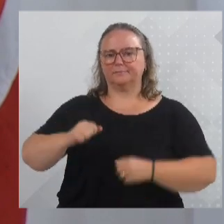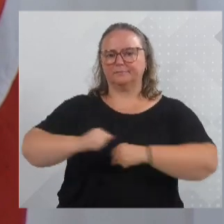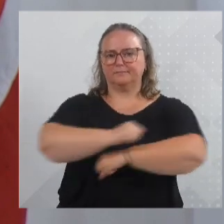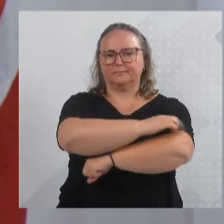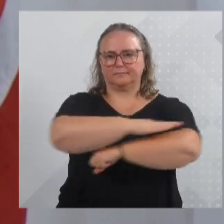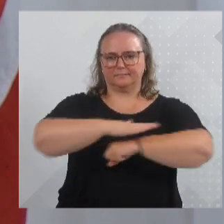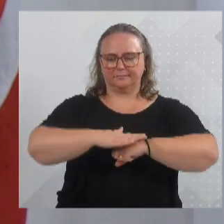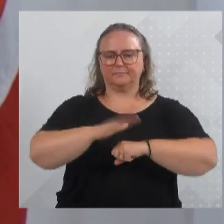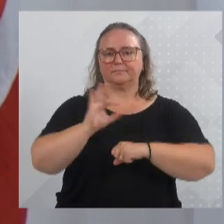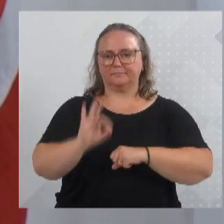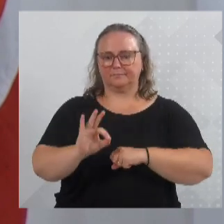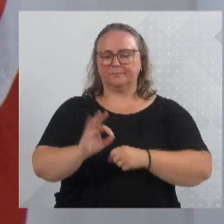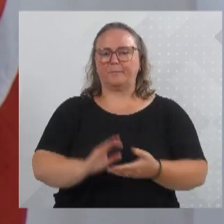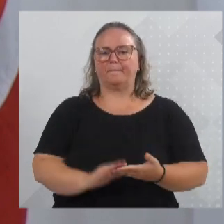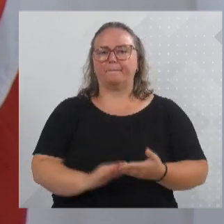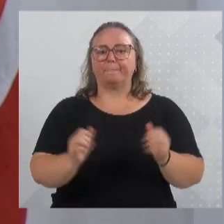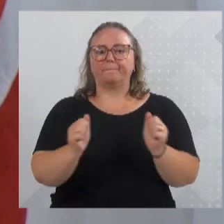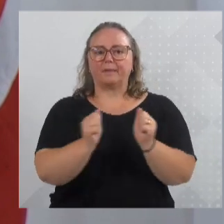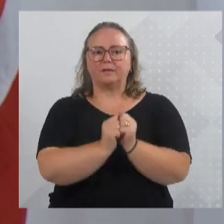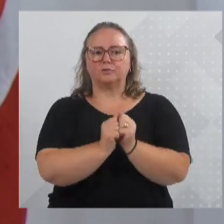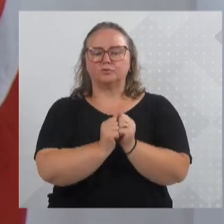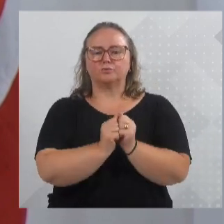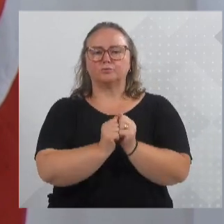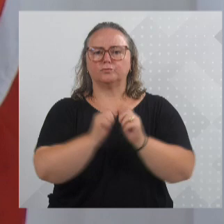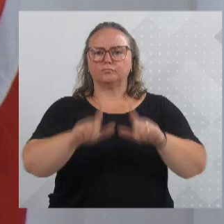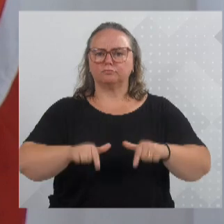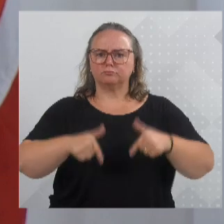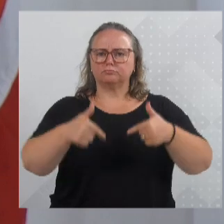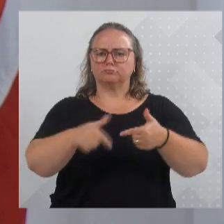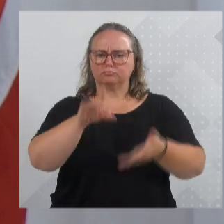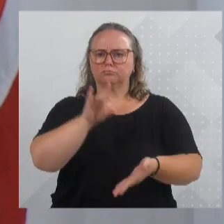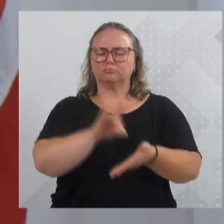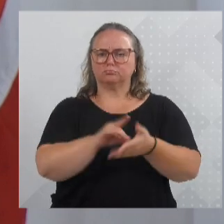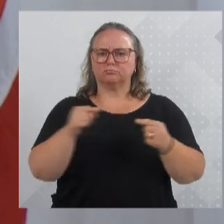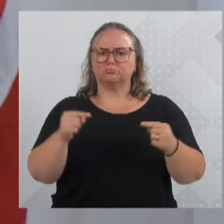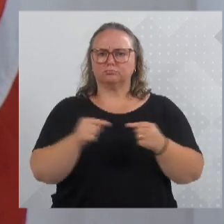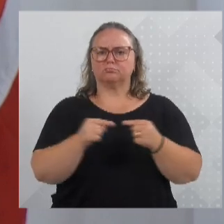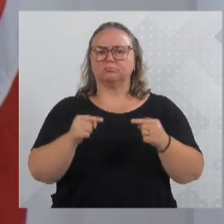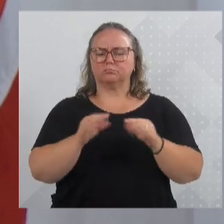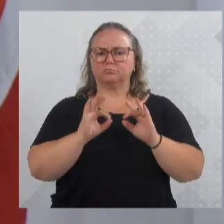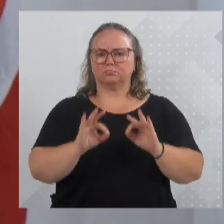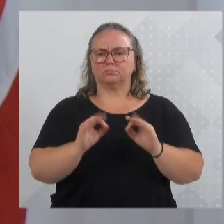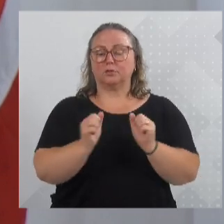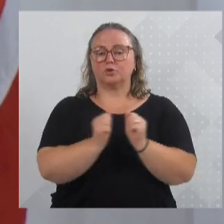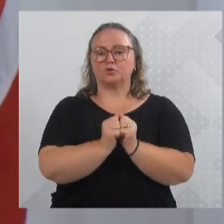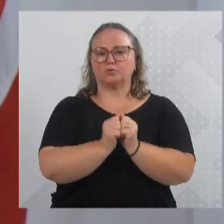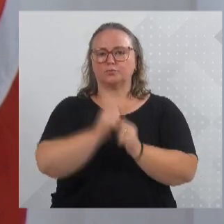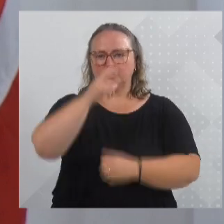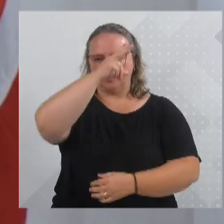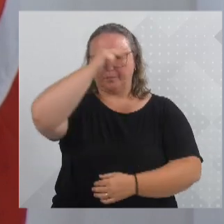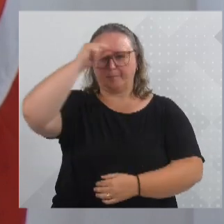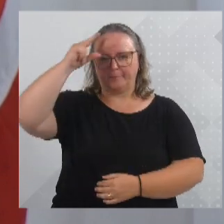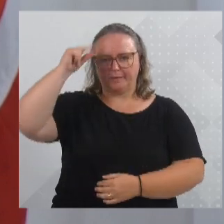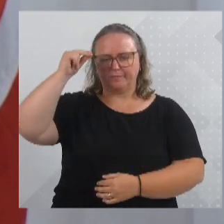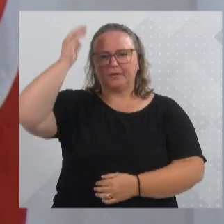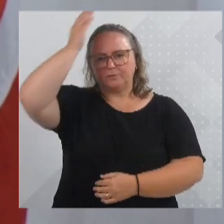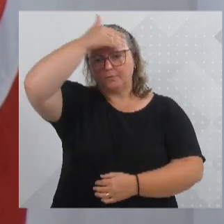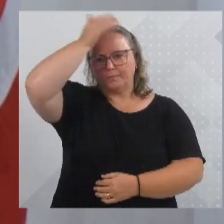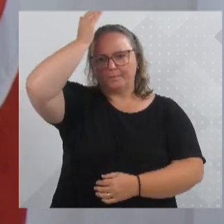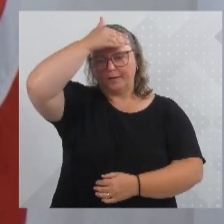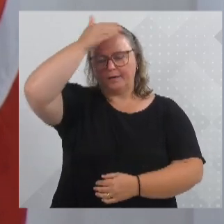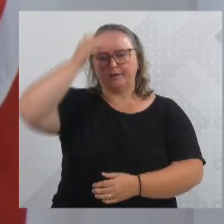pavimentadas, revitalizadas com a ação dessa Câmara, desta casa, juntamente com o prefeito Mário